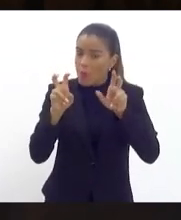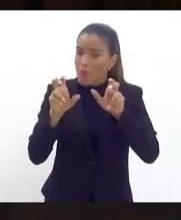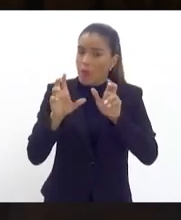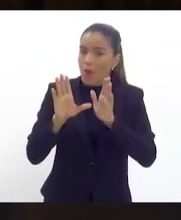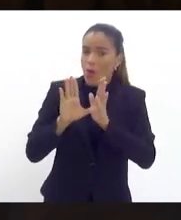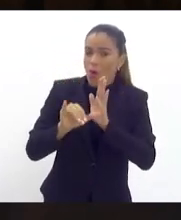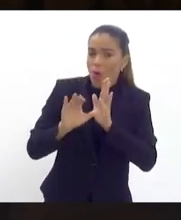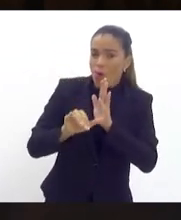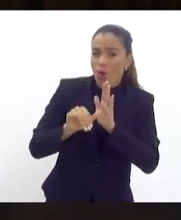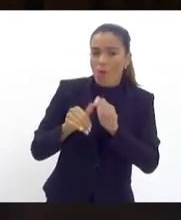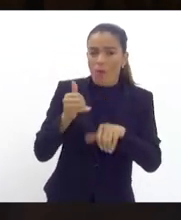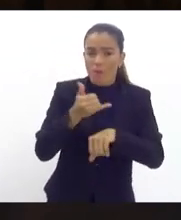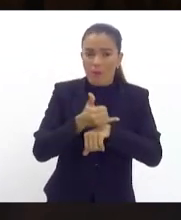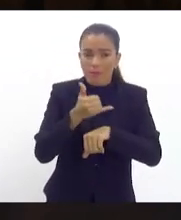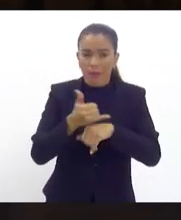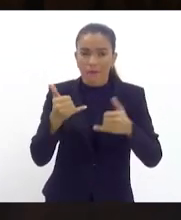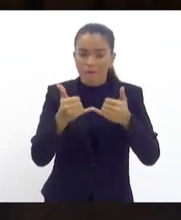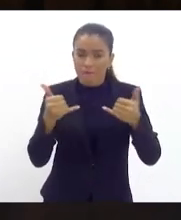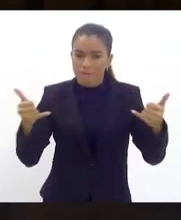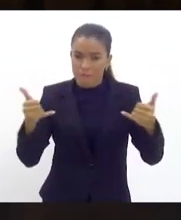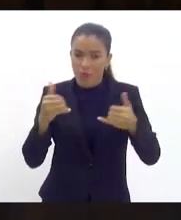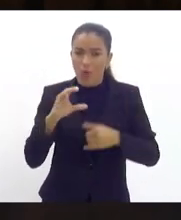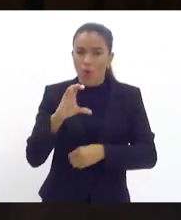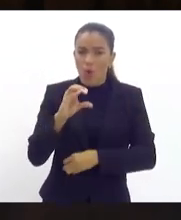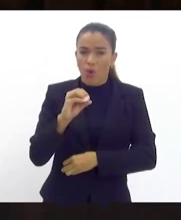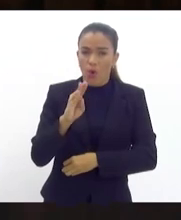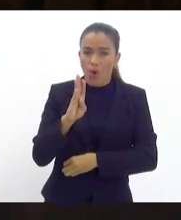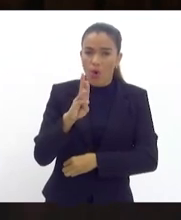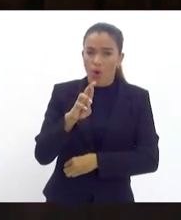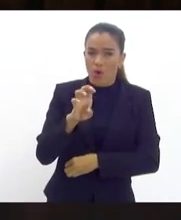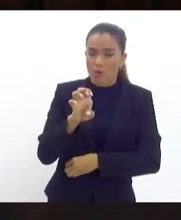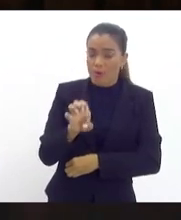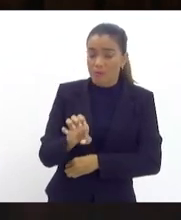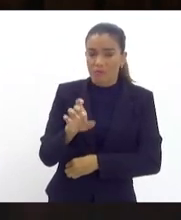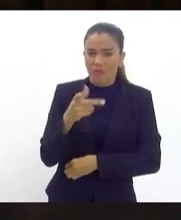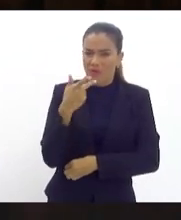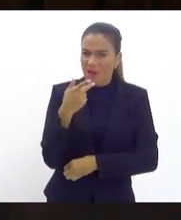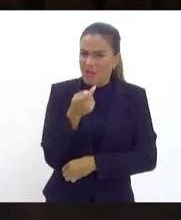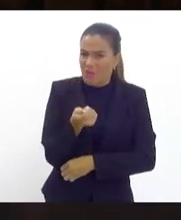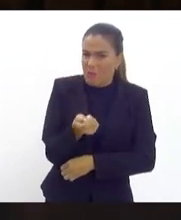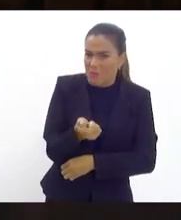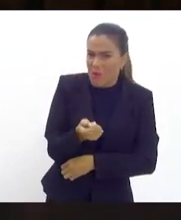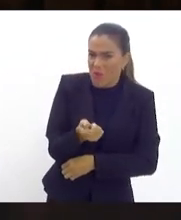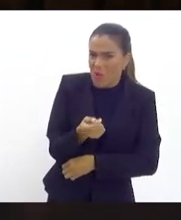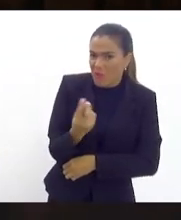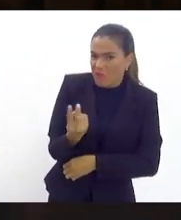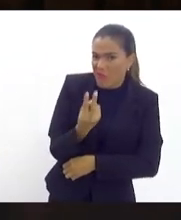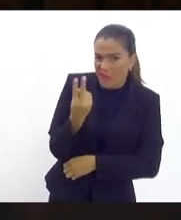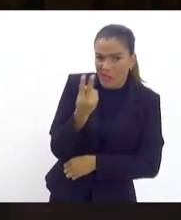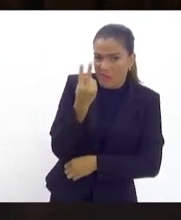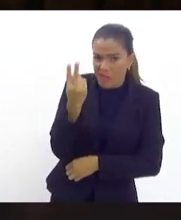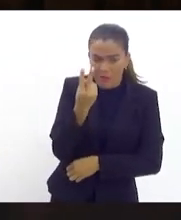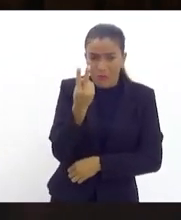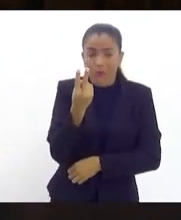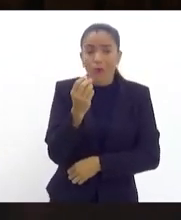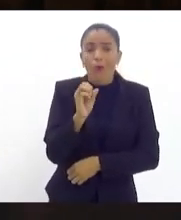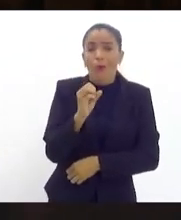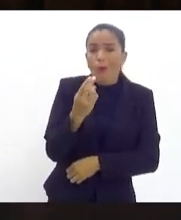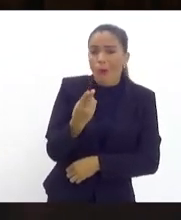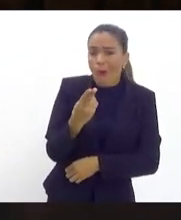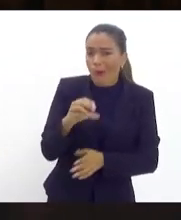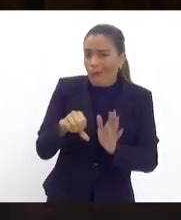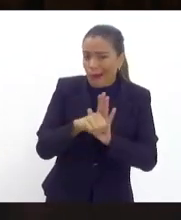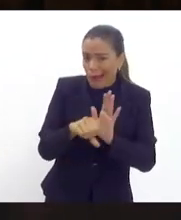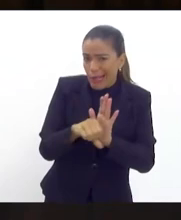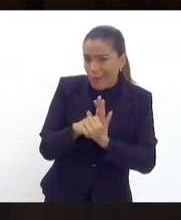metal do fio de cobre e a gente não tá falando de uma coisa de pequeno pequeno valor nem uma coisa que seja um crime